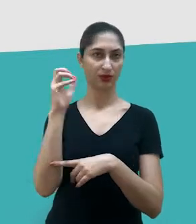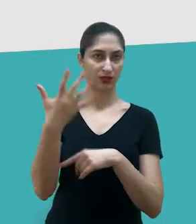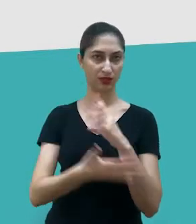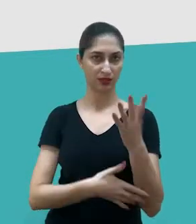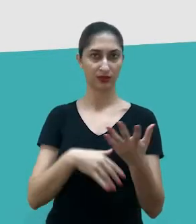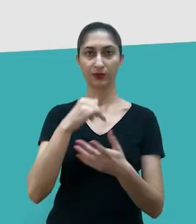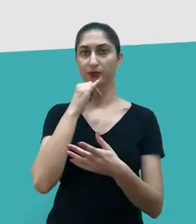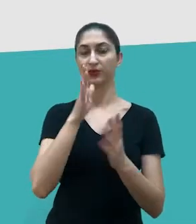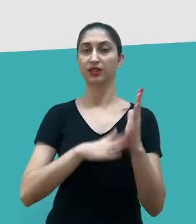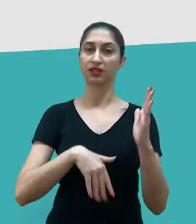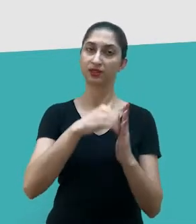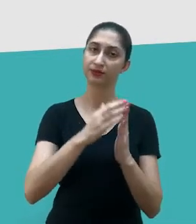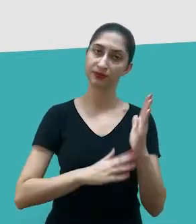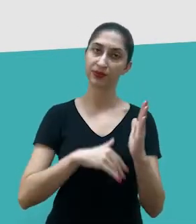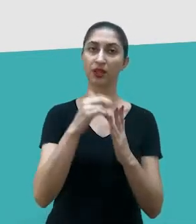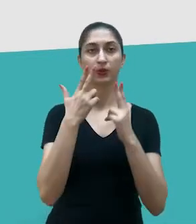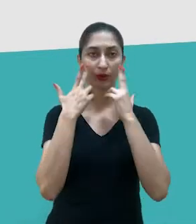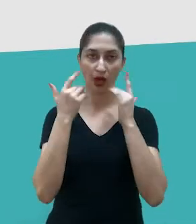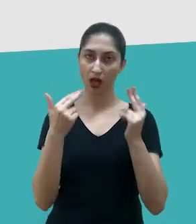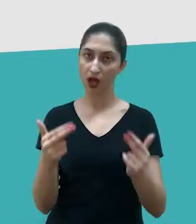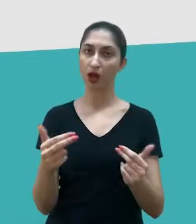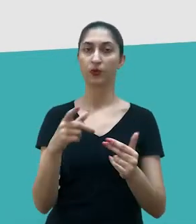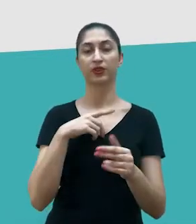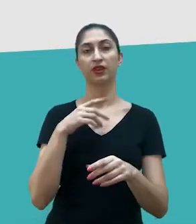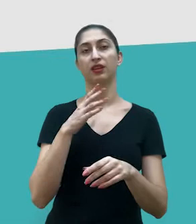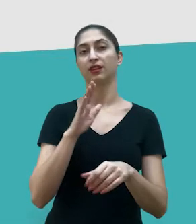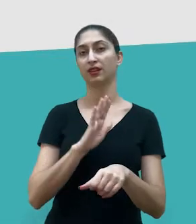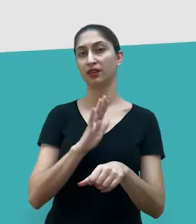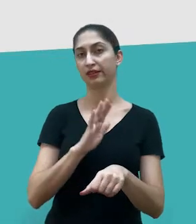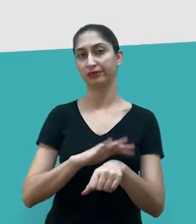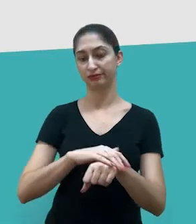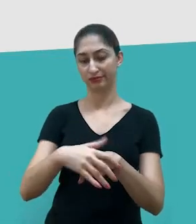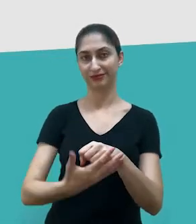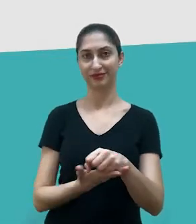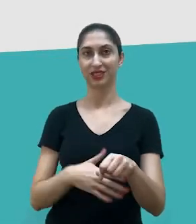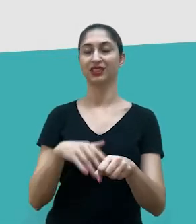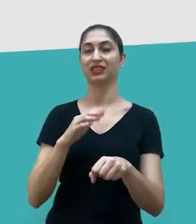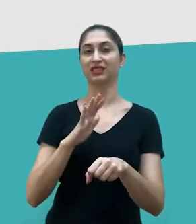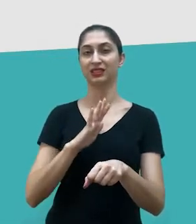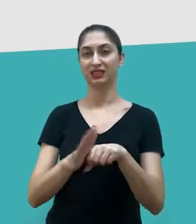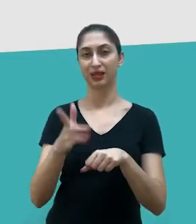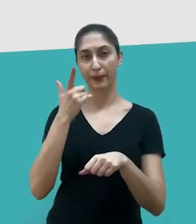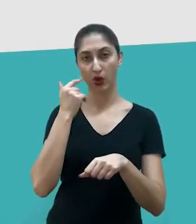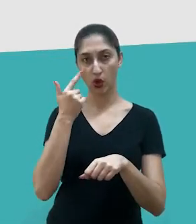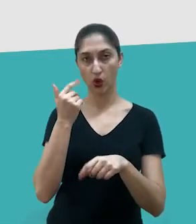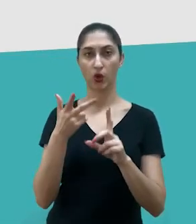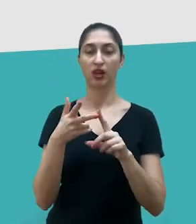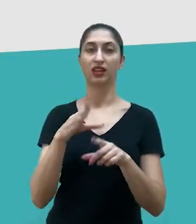ter tingimentos naturais, com casca de cebola, com cenoura,